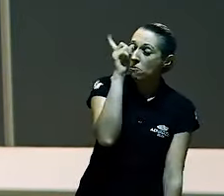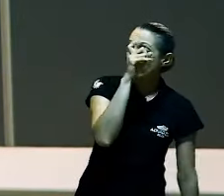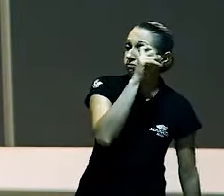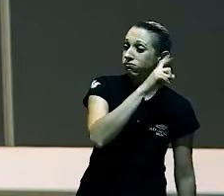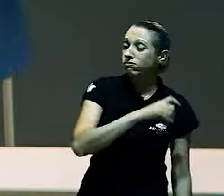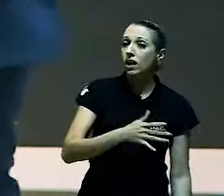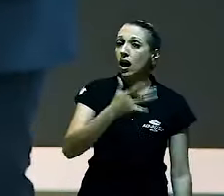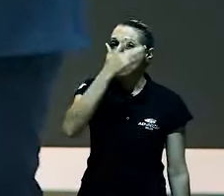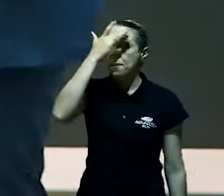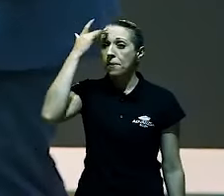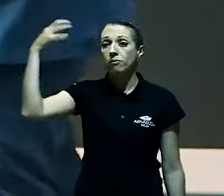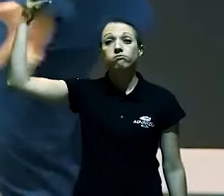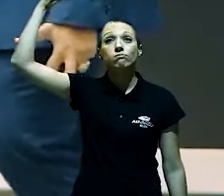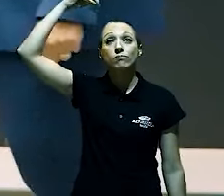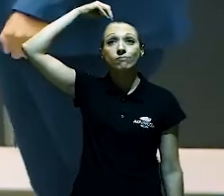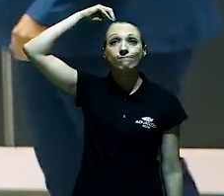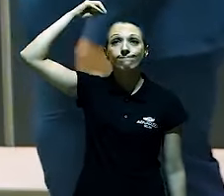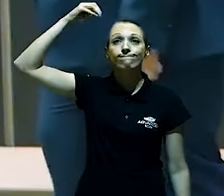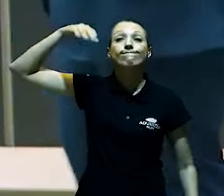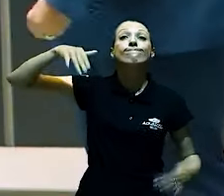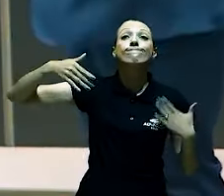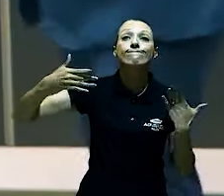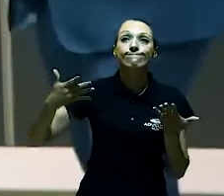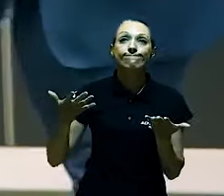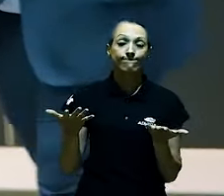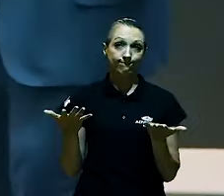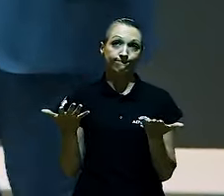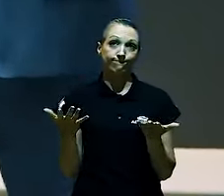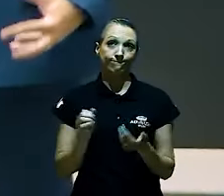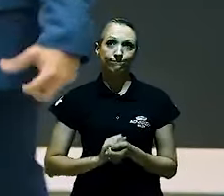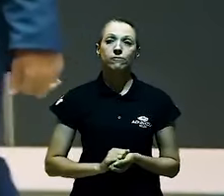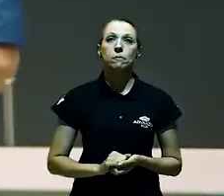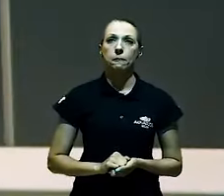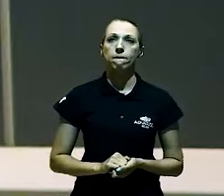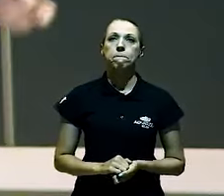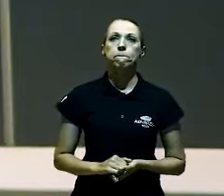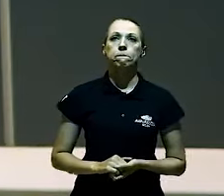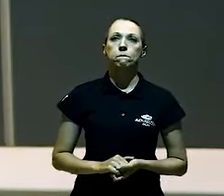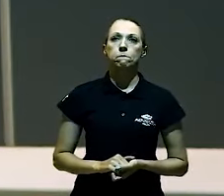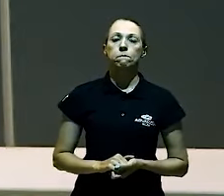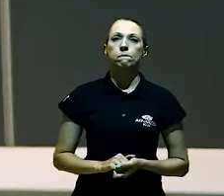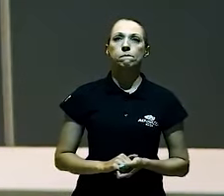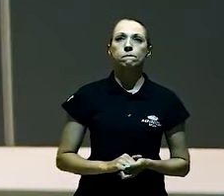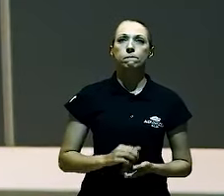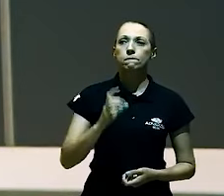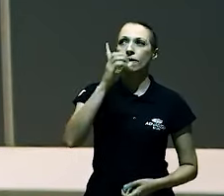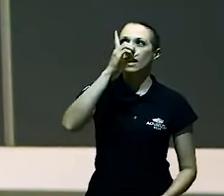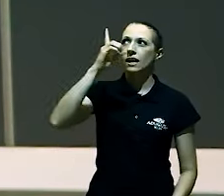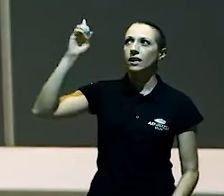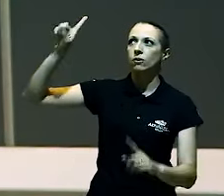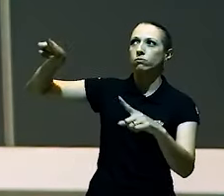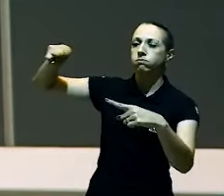muito irônico. Deus é irônico. Deus é irônico. Ele confronta Jonas de uma